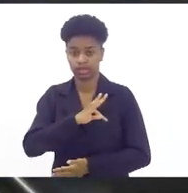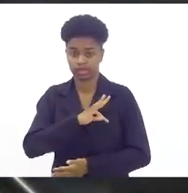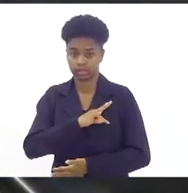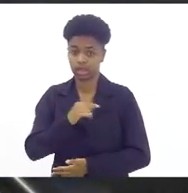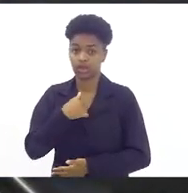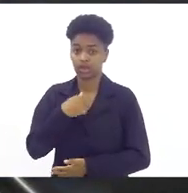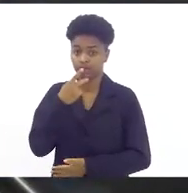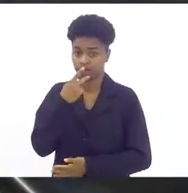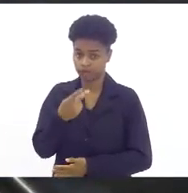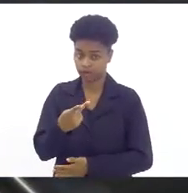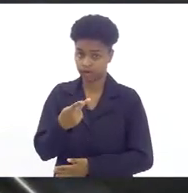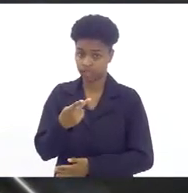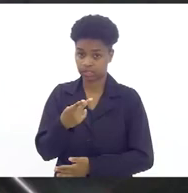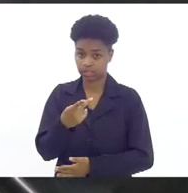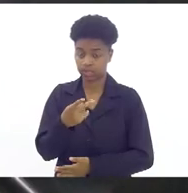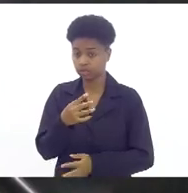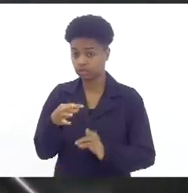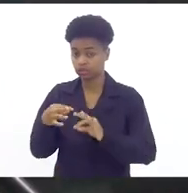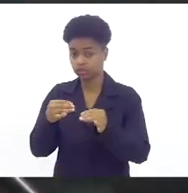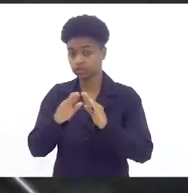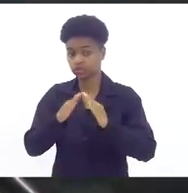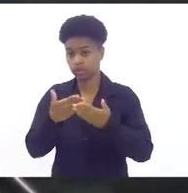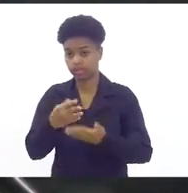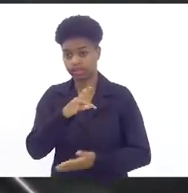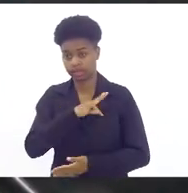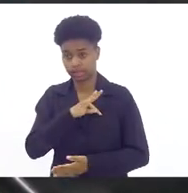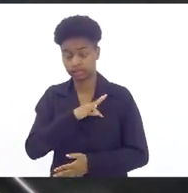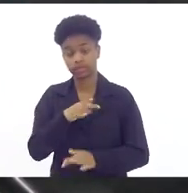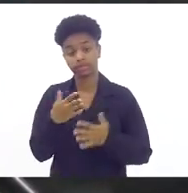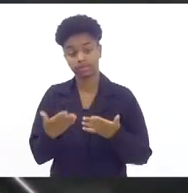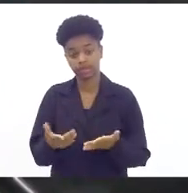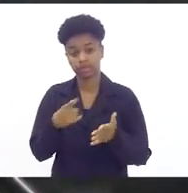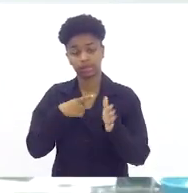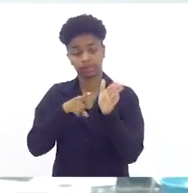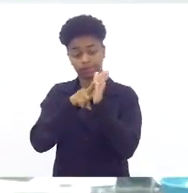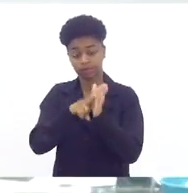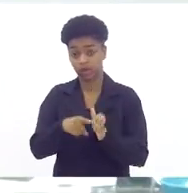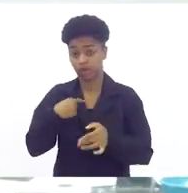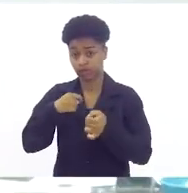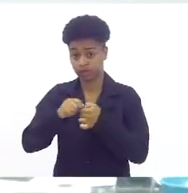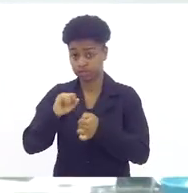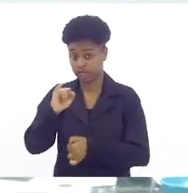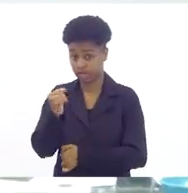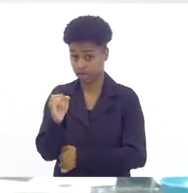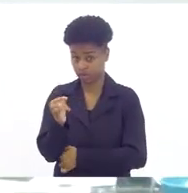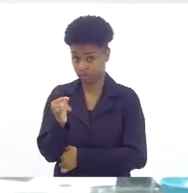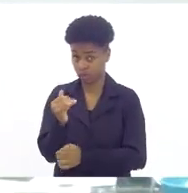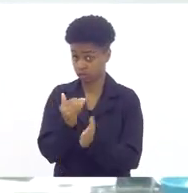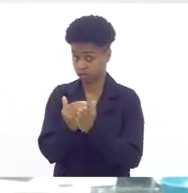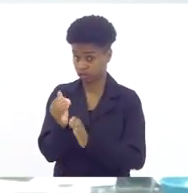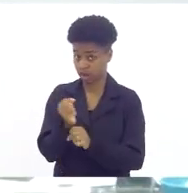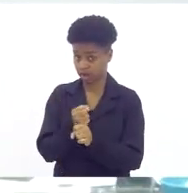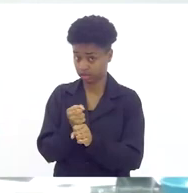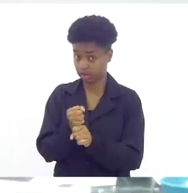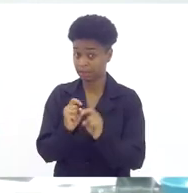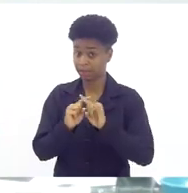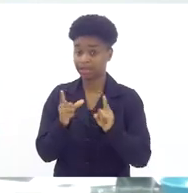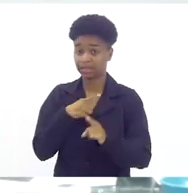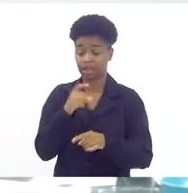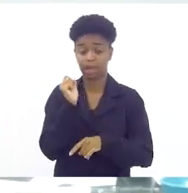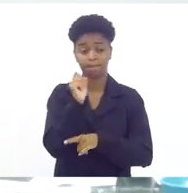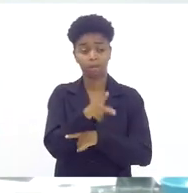rede tô falando das escolas técnicas isso não levantamento que eu fiz no início do ano com todas as